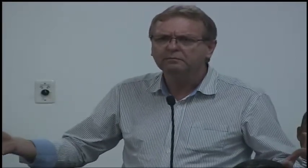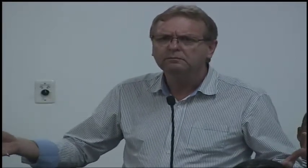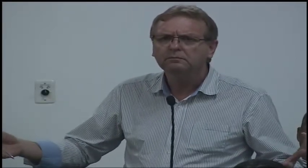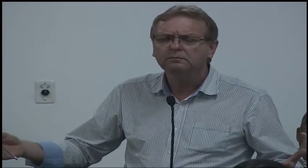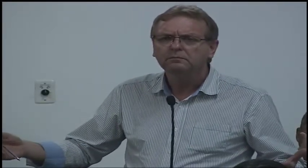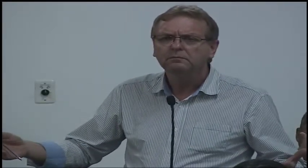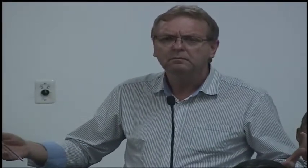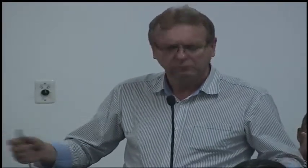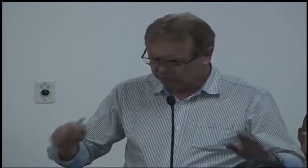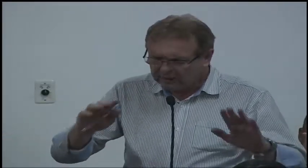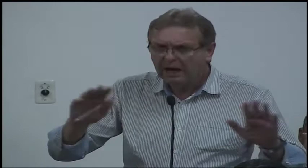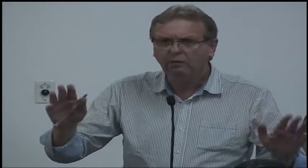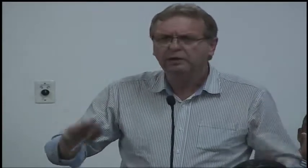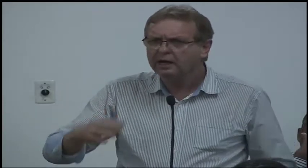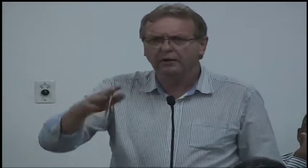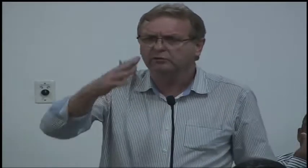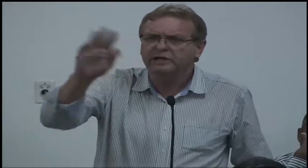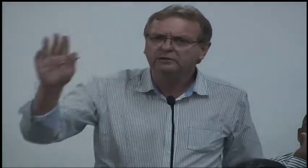homem